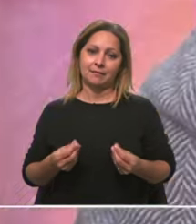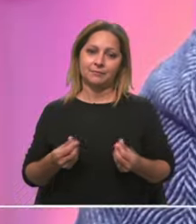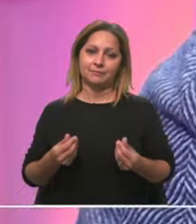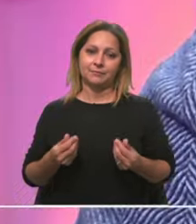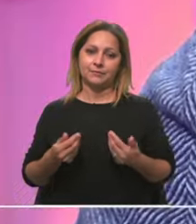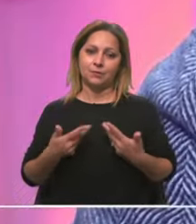com tranquilidade